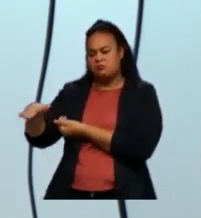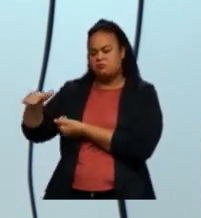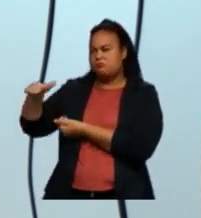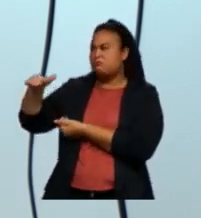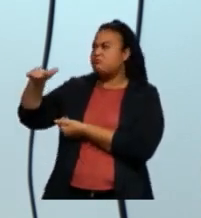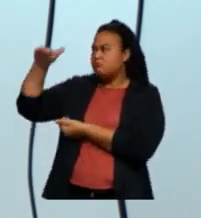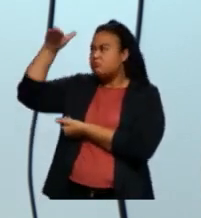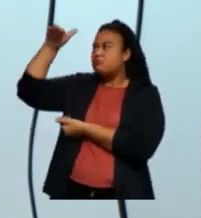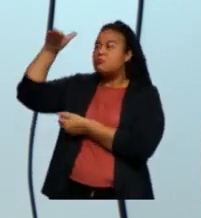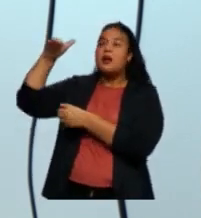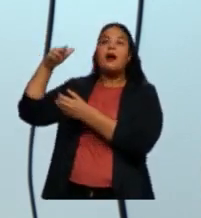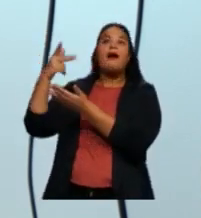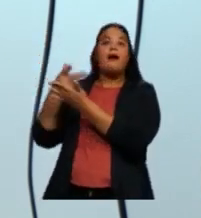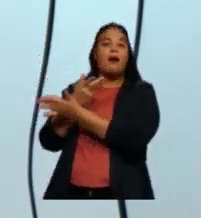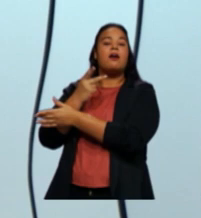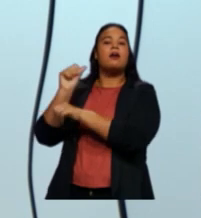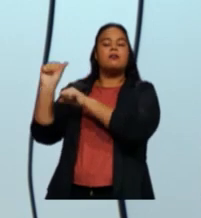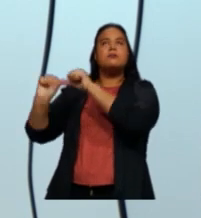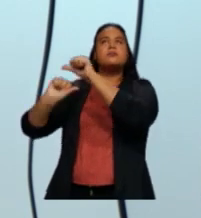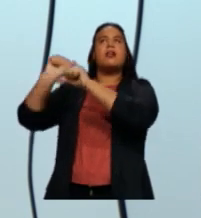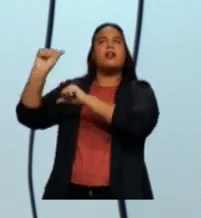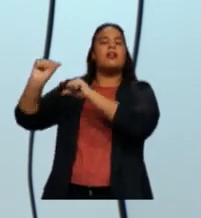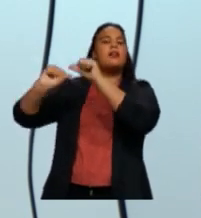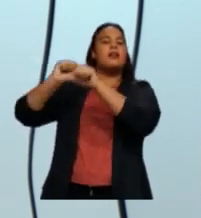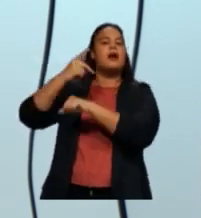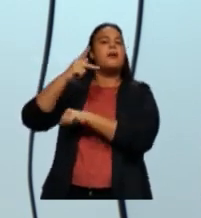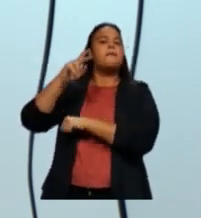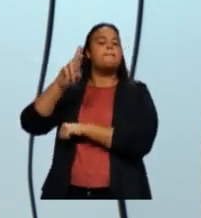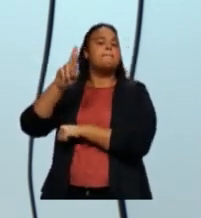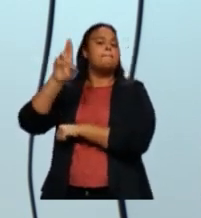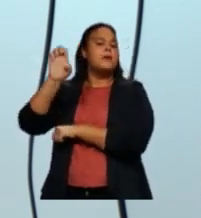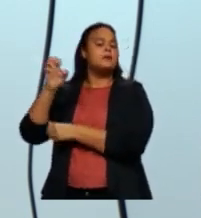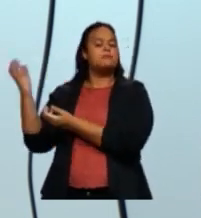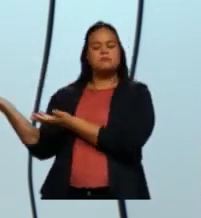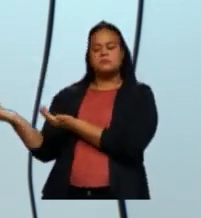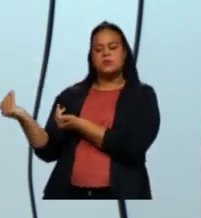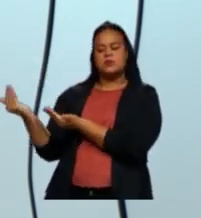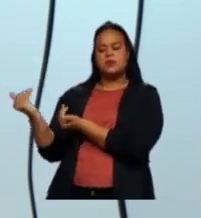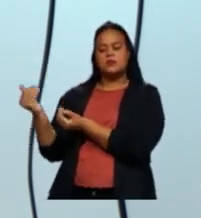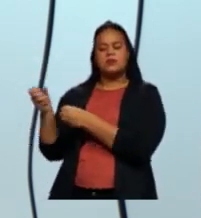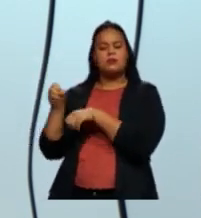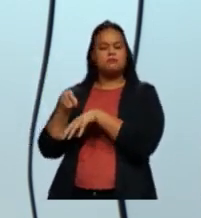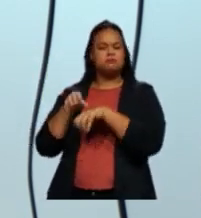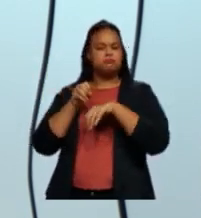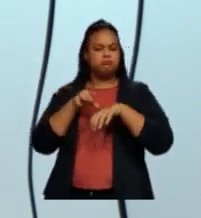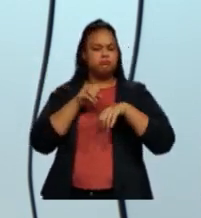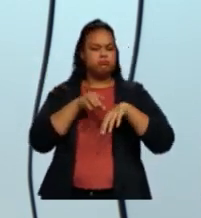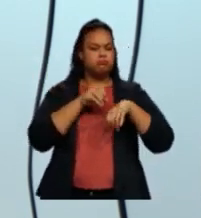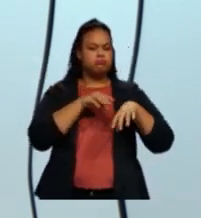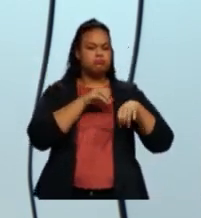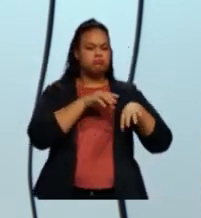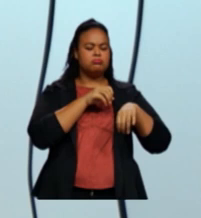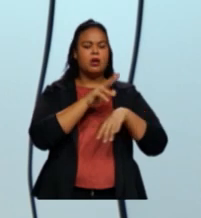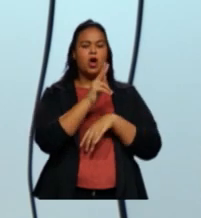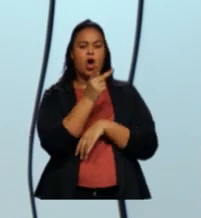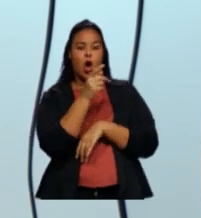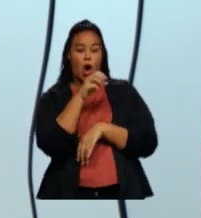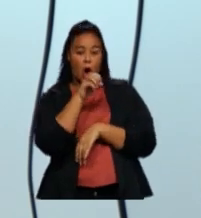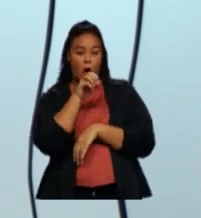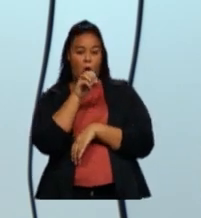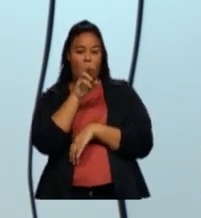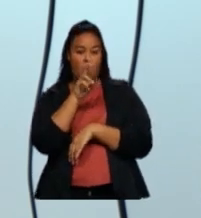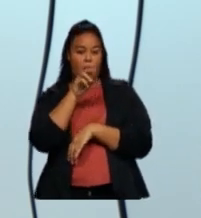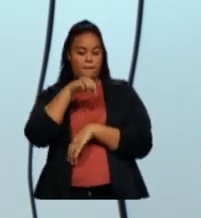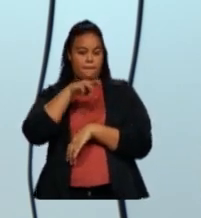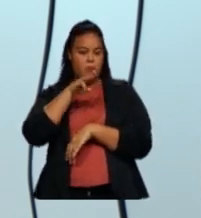de ser criança e começa a ir na pré-adolescência. Esses hormônios começam a ser liberados e você começa a perceber